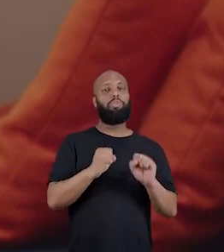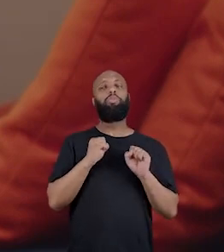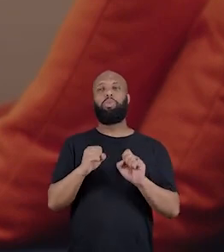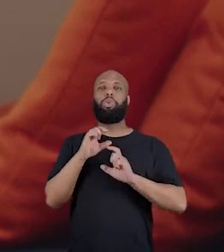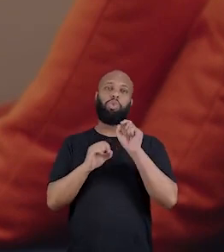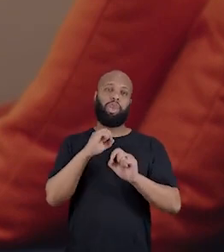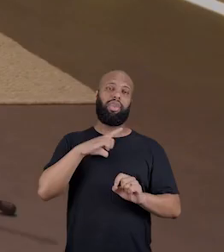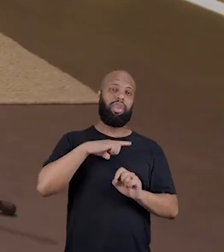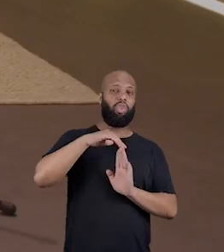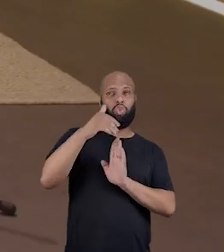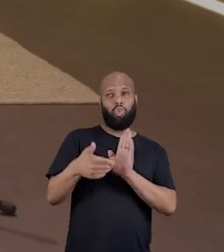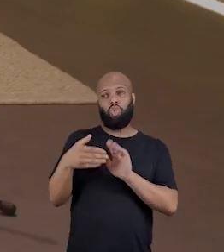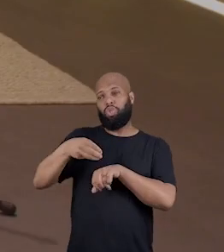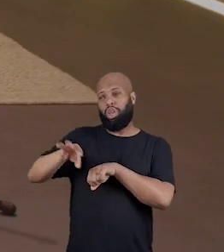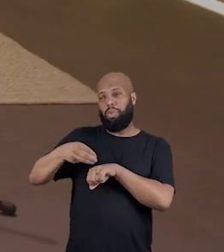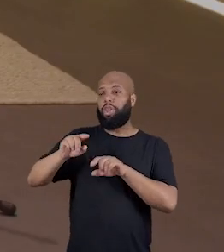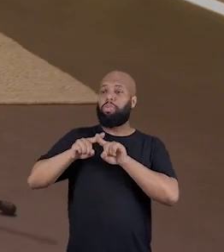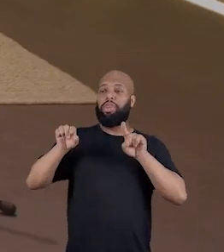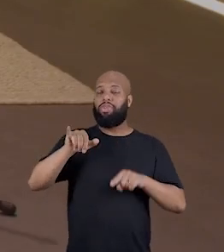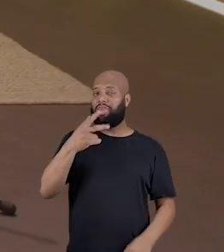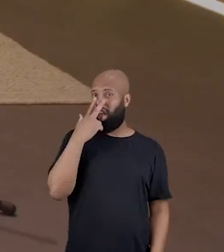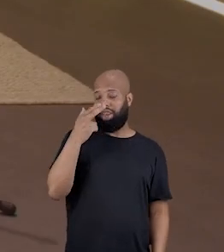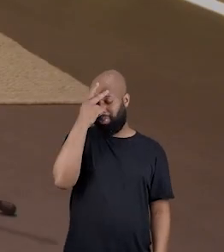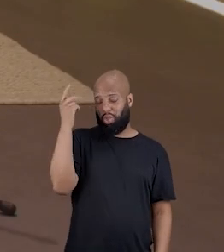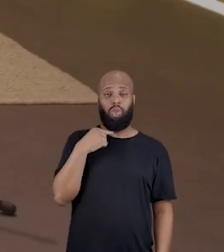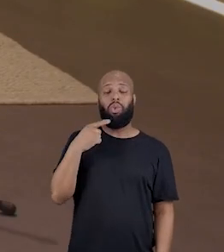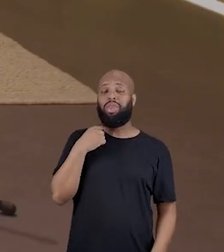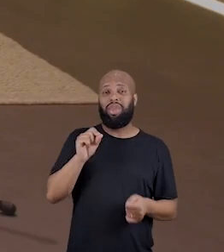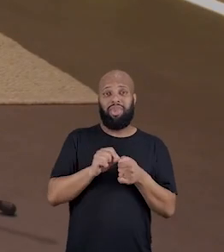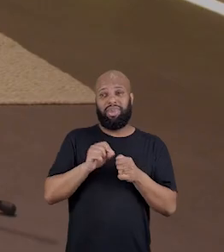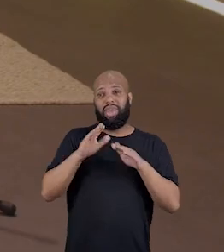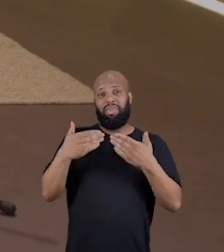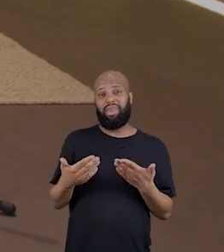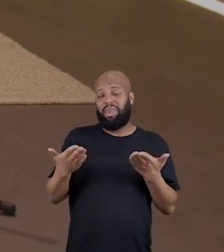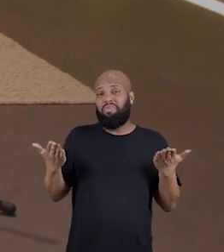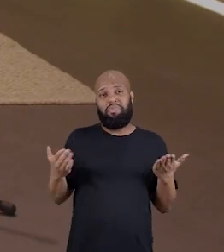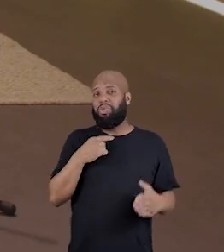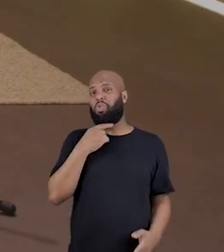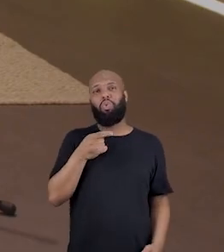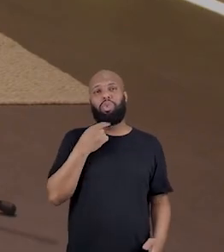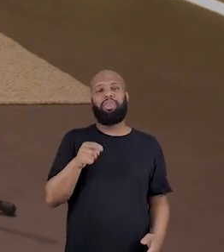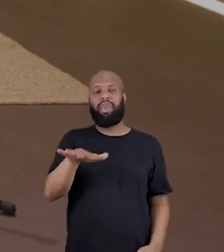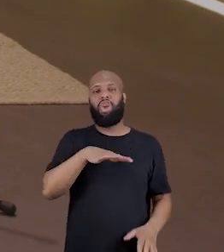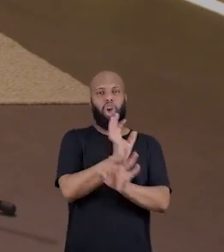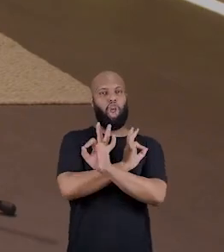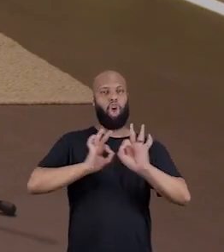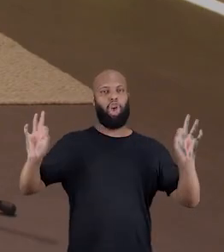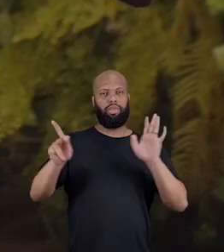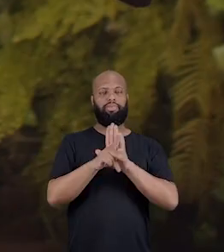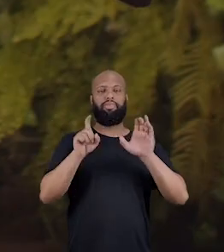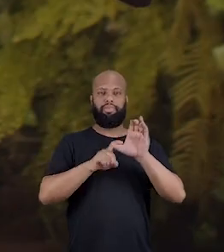todo o direcional do mundo, mas se você não acha que a pessoa vai fazer, a gente descalibra essa zona ótima de